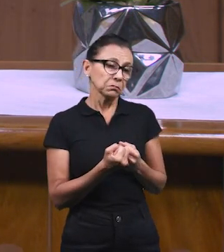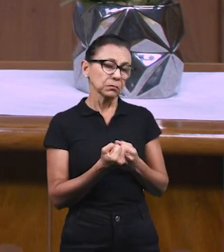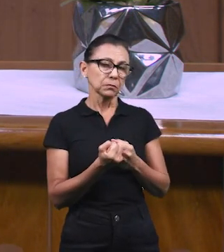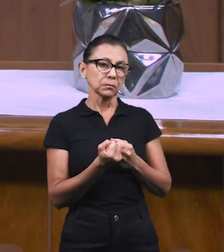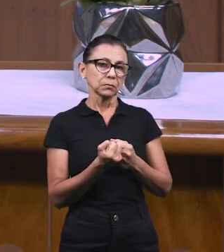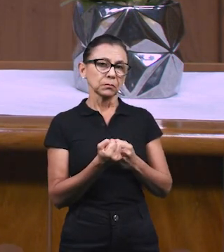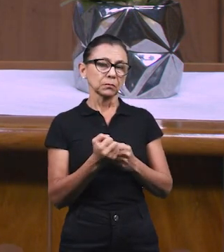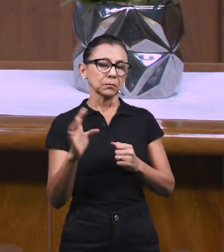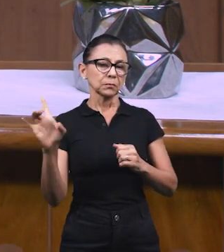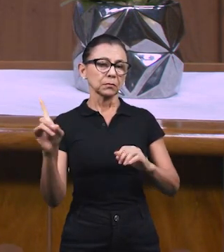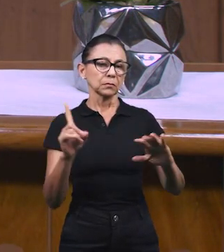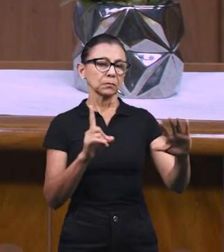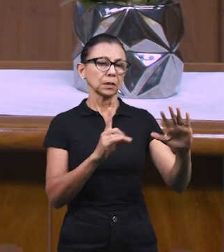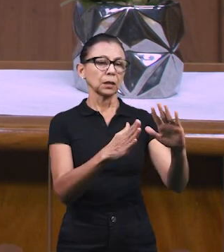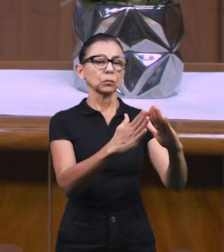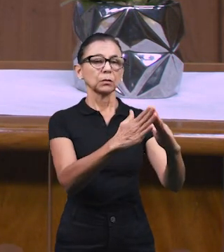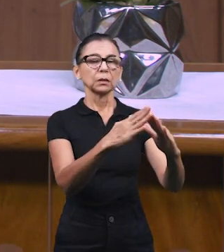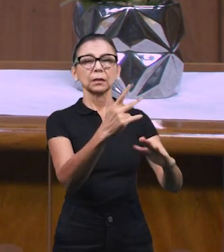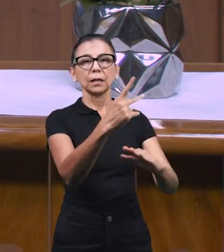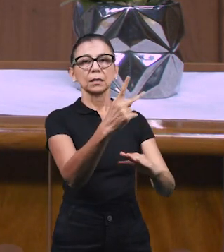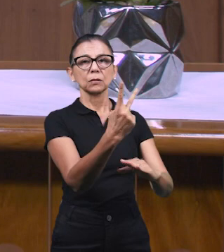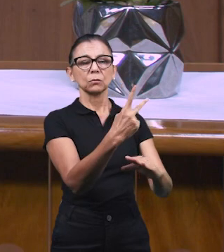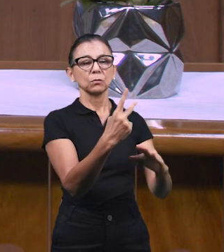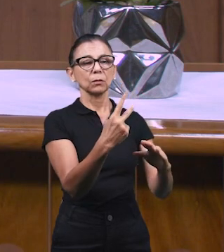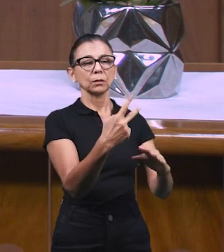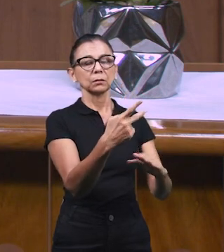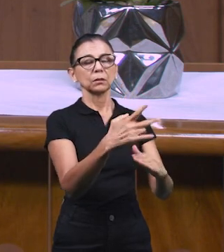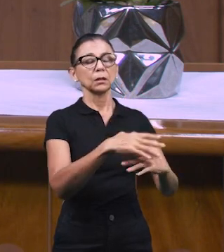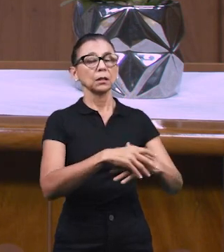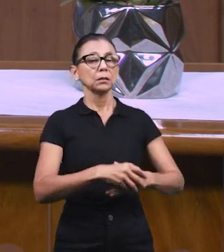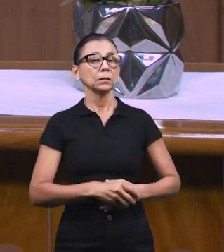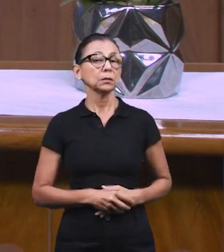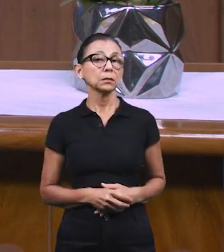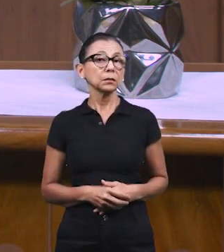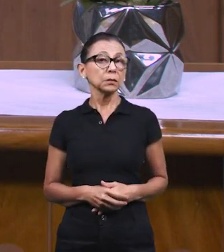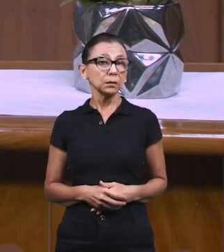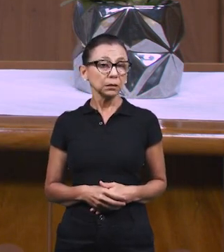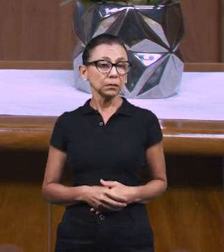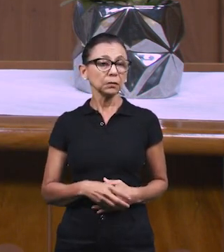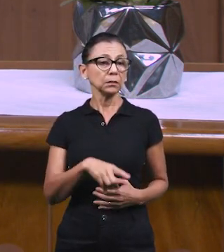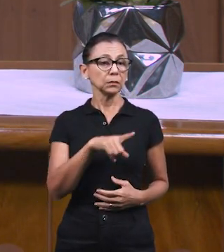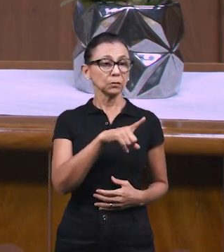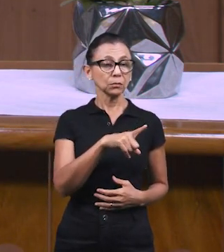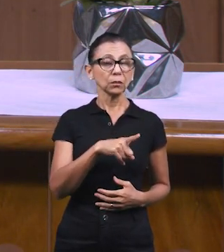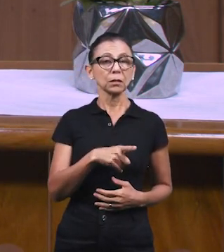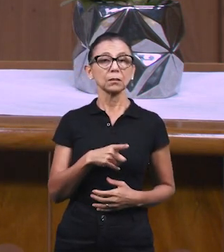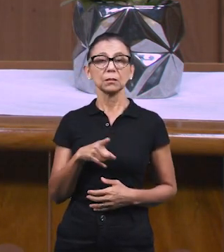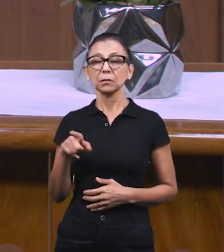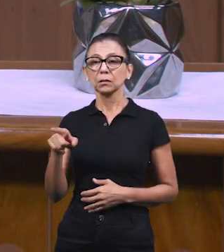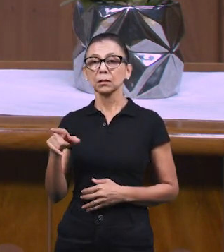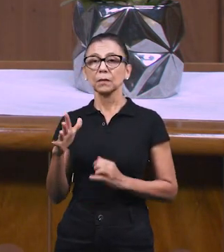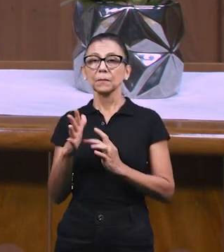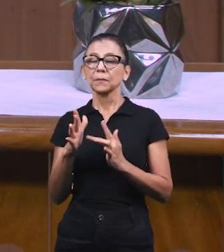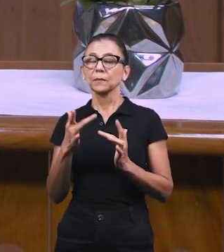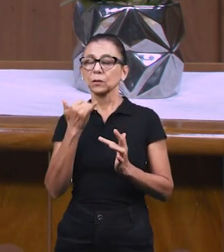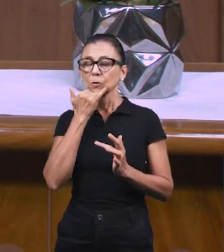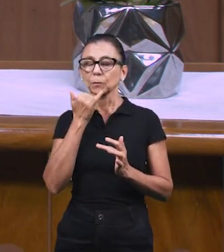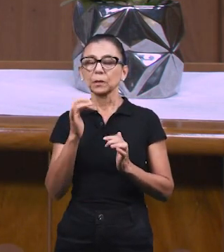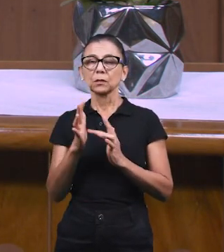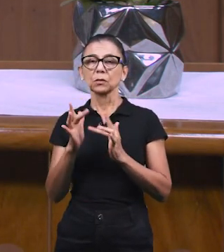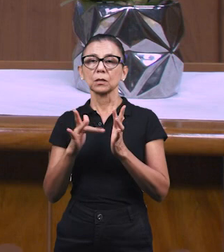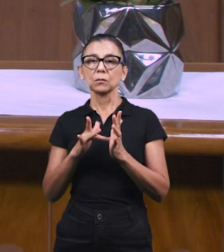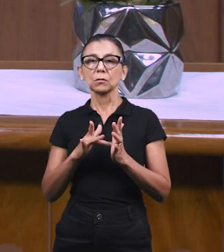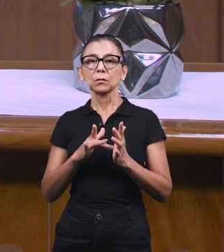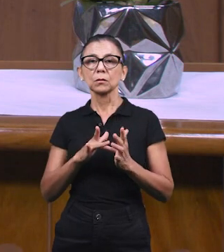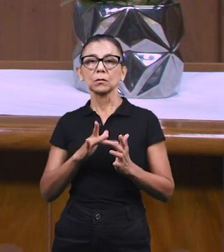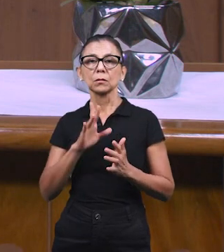Jesus. E no mesmo instante, o Senhor desapareceu. E o coração deles, aquela tristeza que